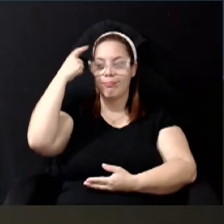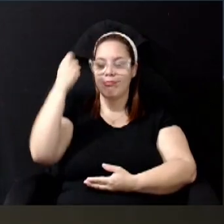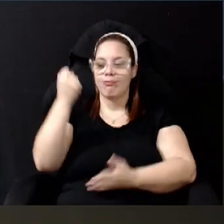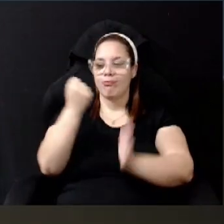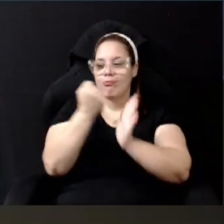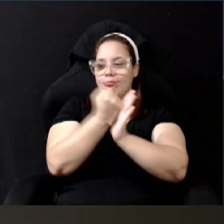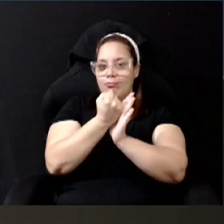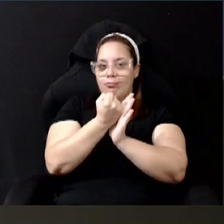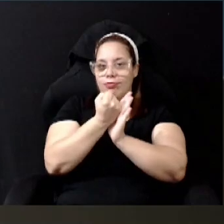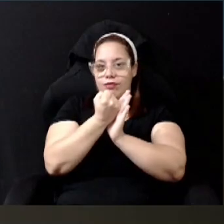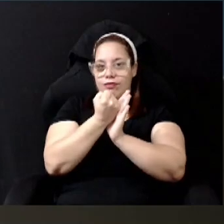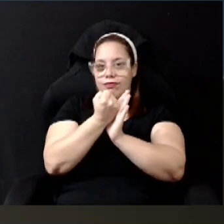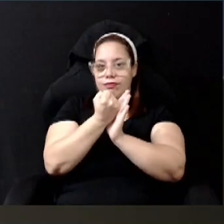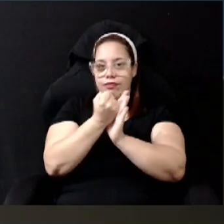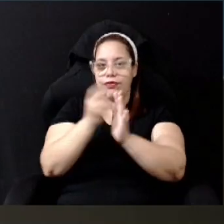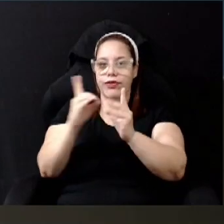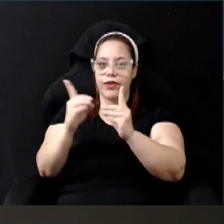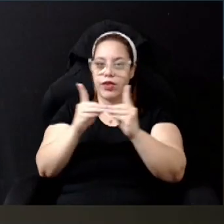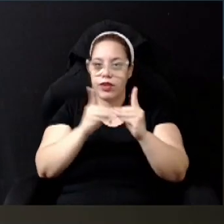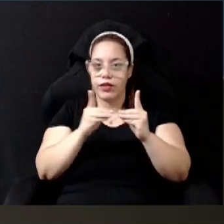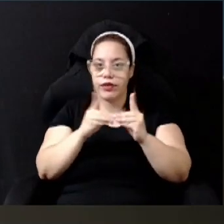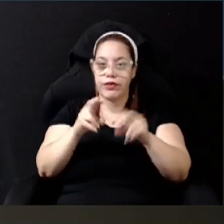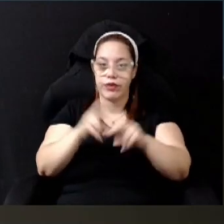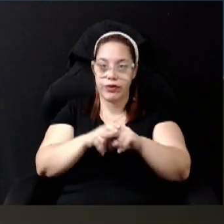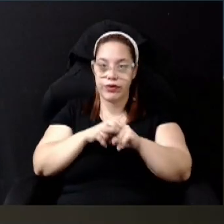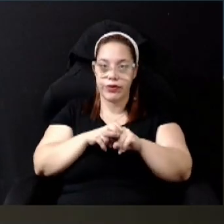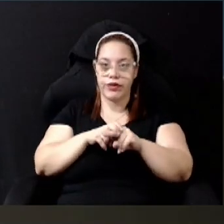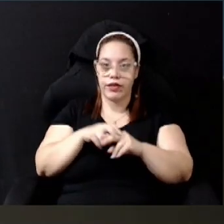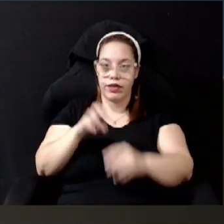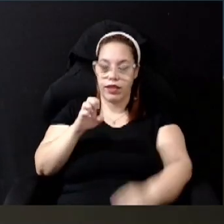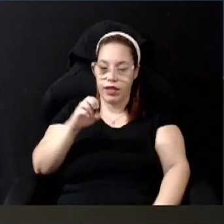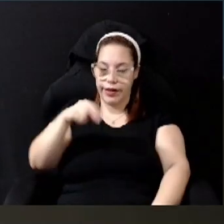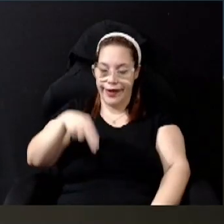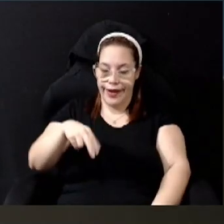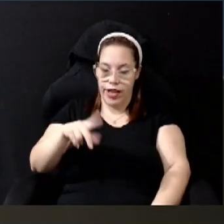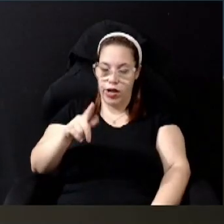para atender esses alunos. Por isso que a gente tem a Englobe. A ideia é ter um